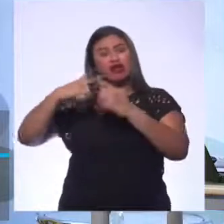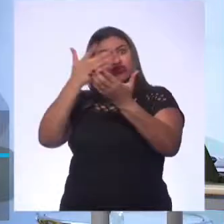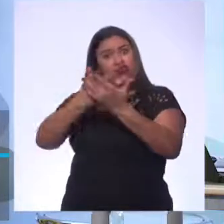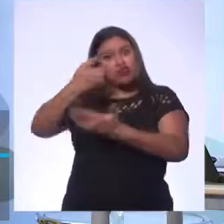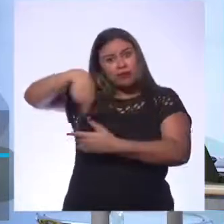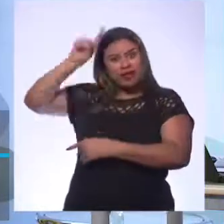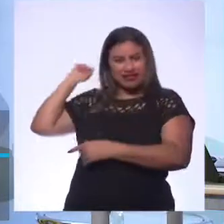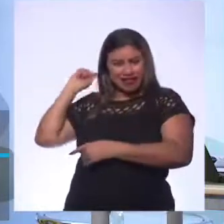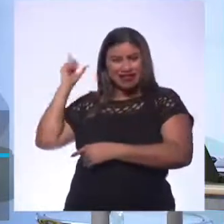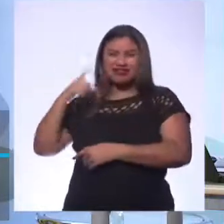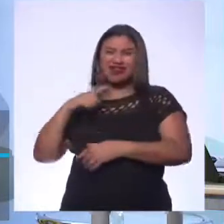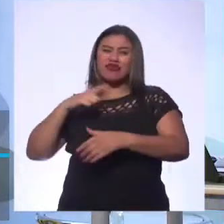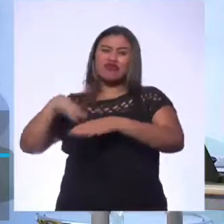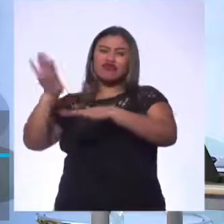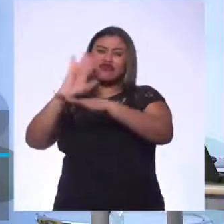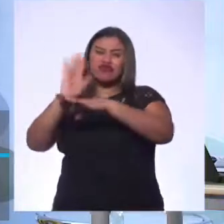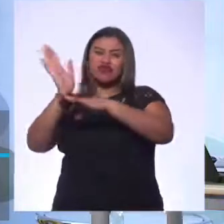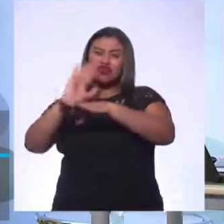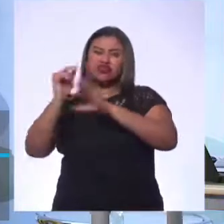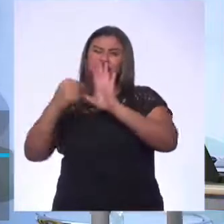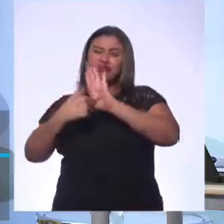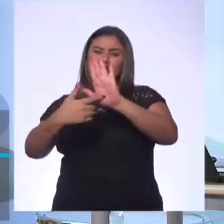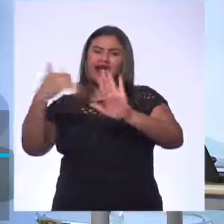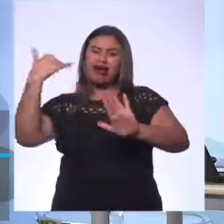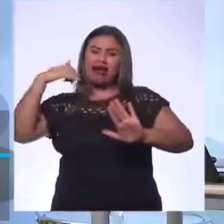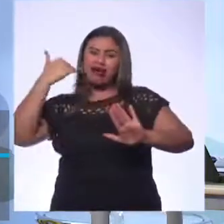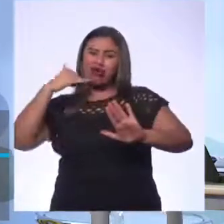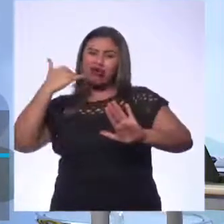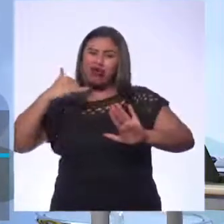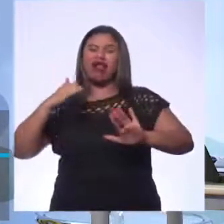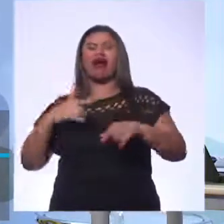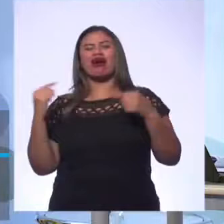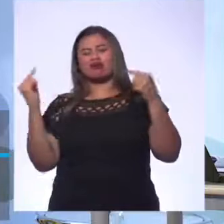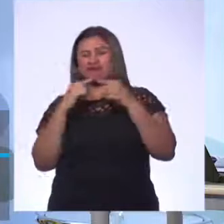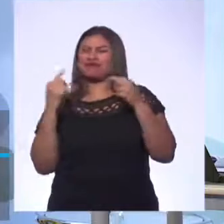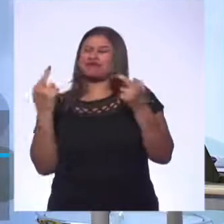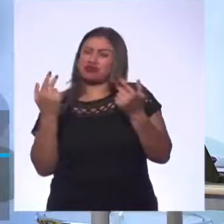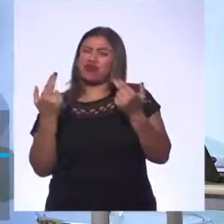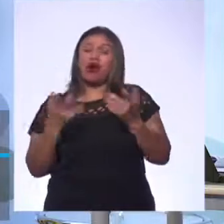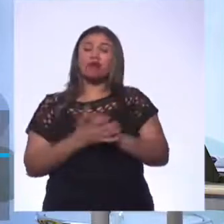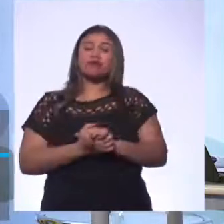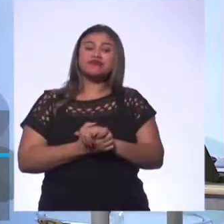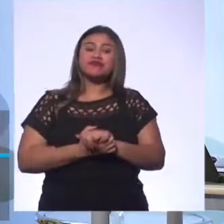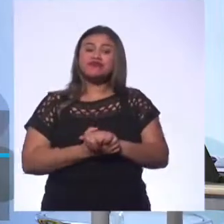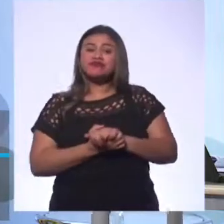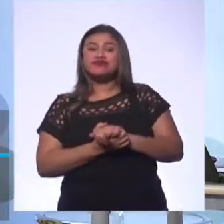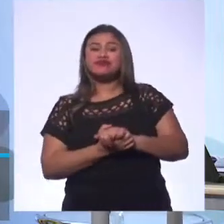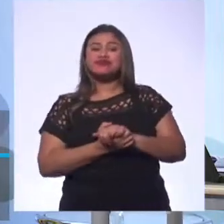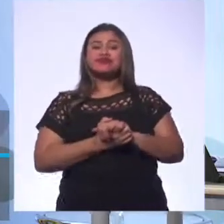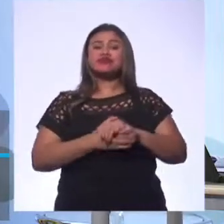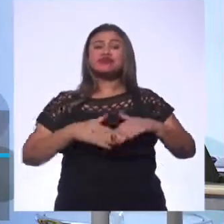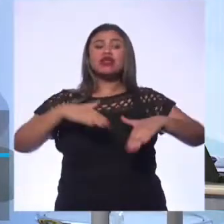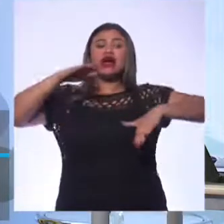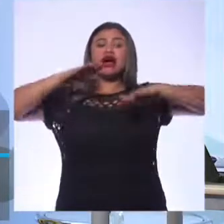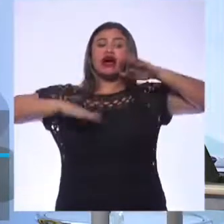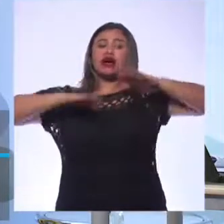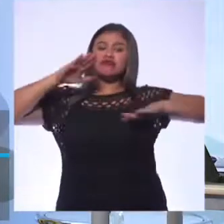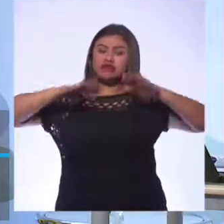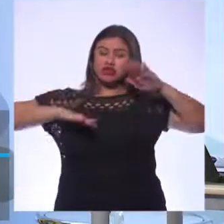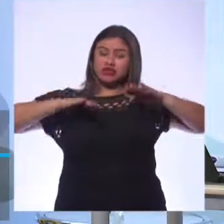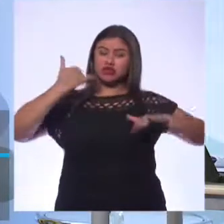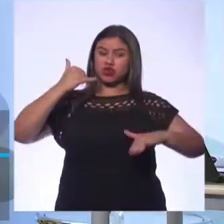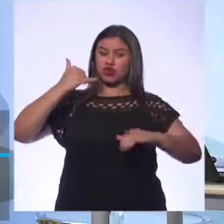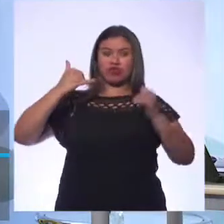utilizou um vídeo que mostrava sobre o celular, tal, que era bem isso, né? Às vezes o celular